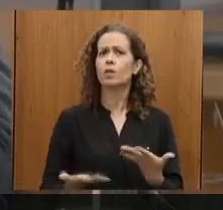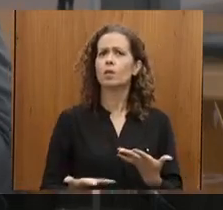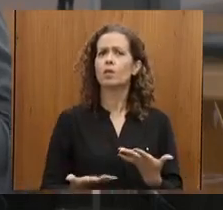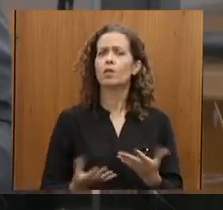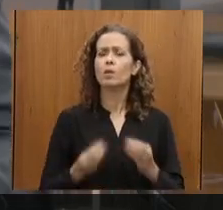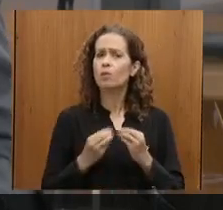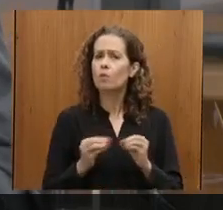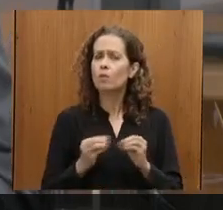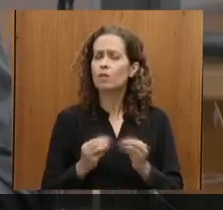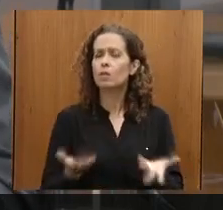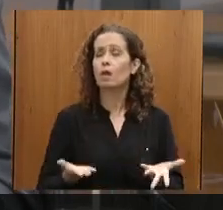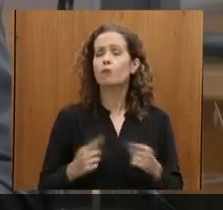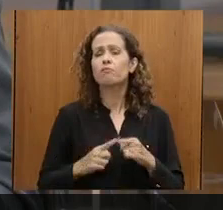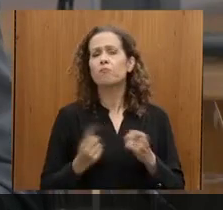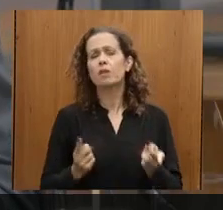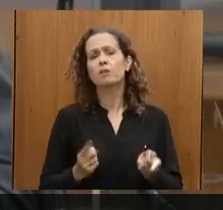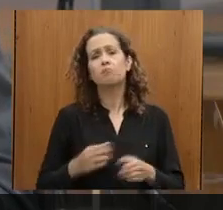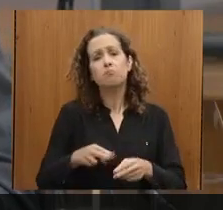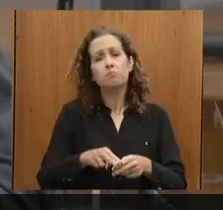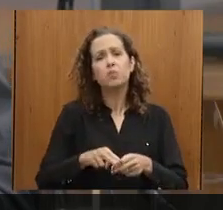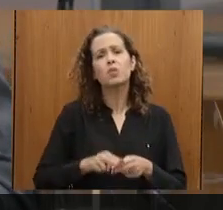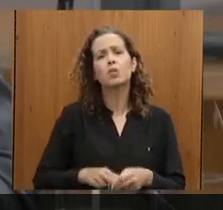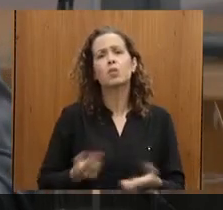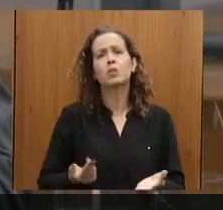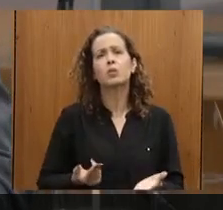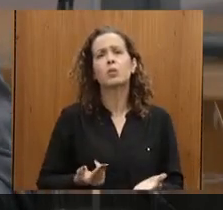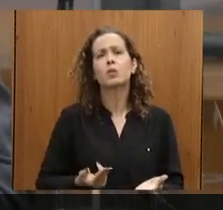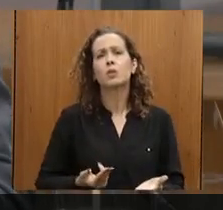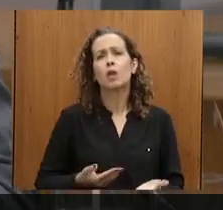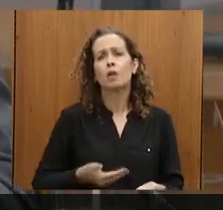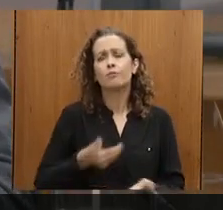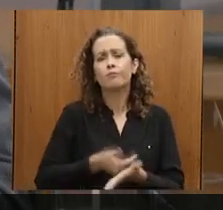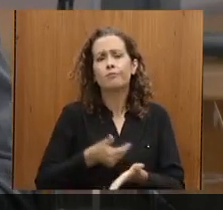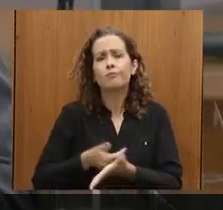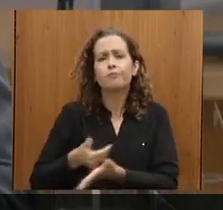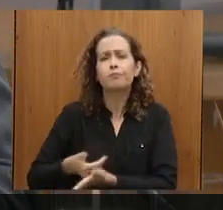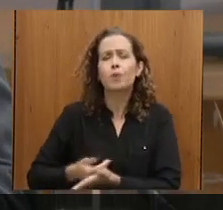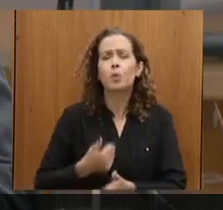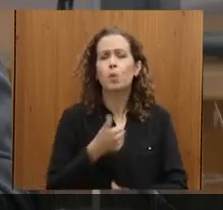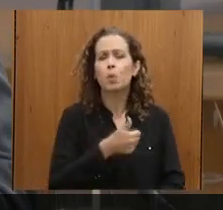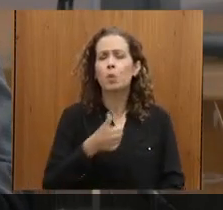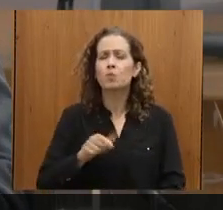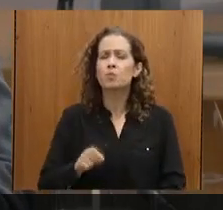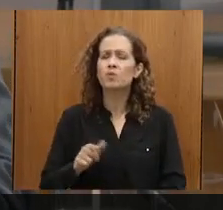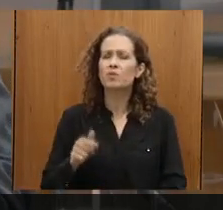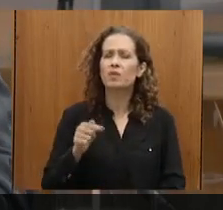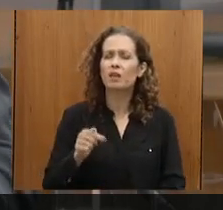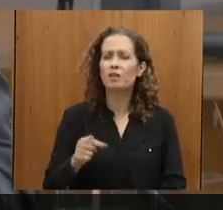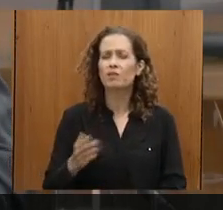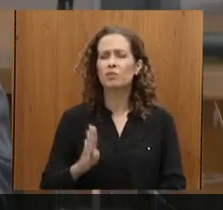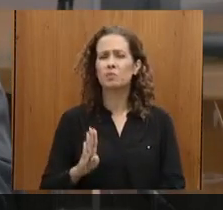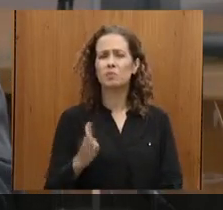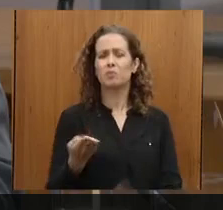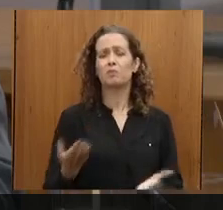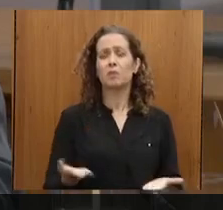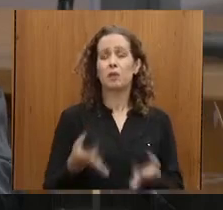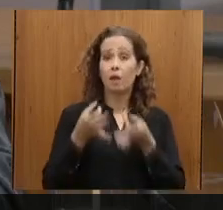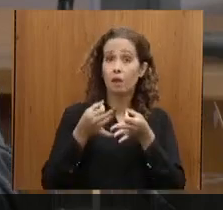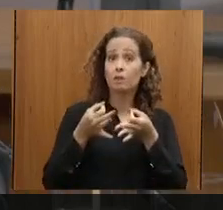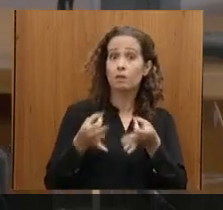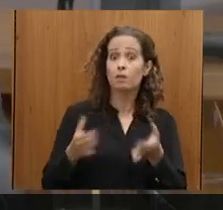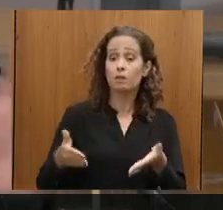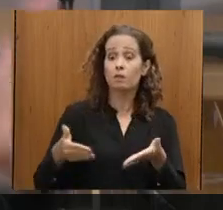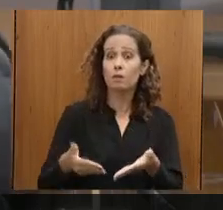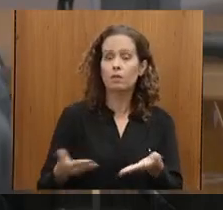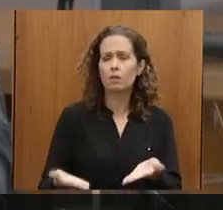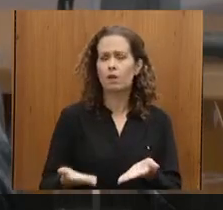apontadas, e, por isso, o déficit que se entrega de 11,7 bi, para mim, ele me chamou muita atenção dentro do contexto do cenário econômico que